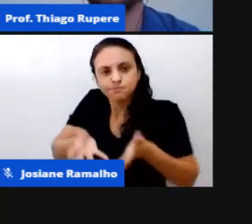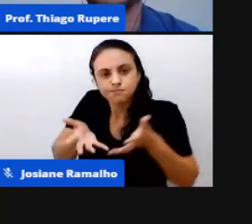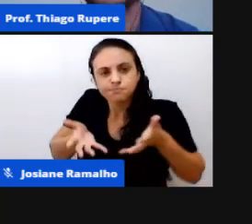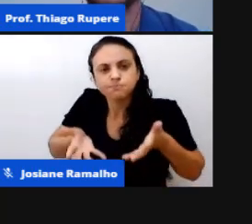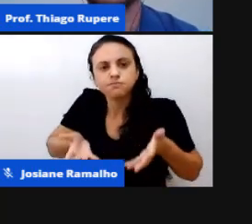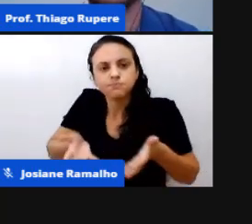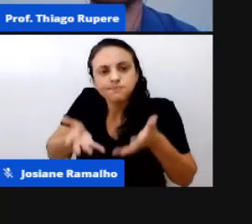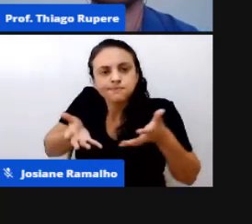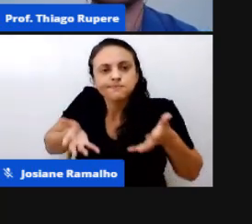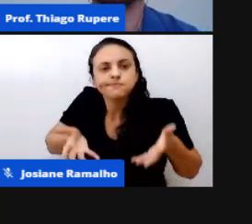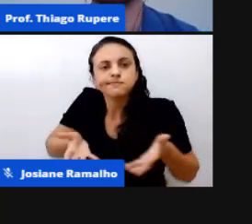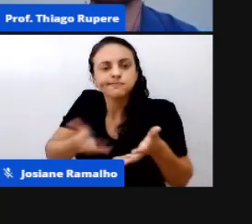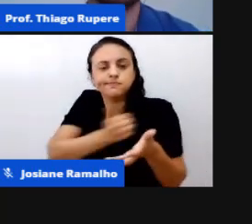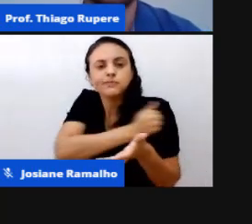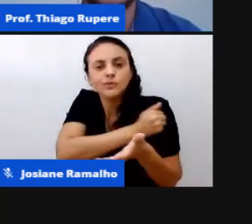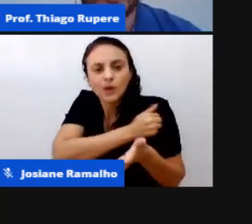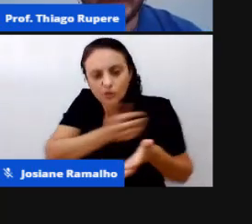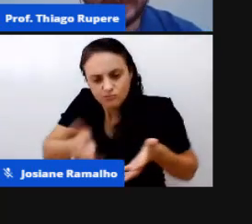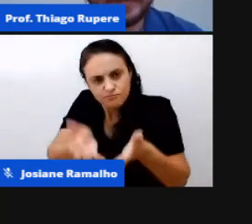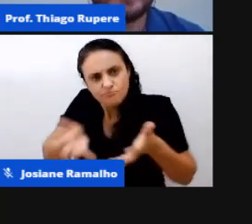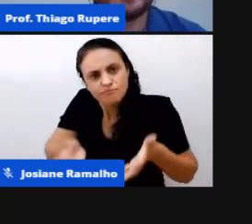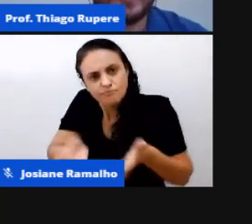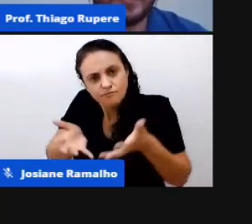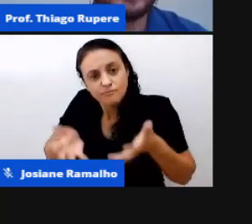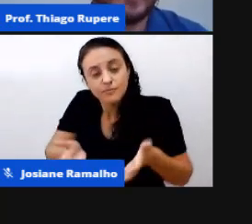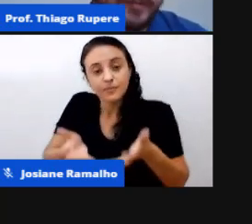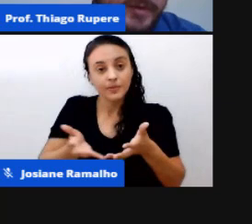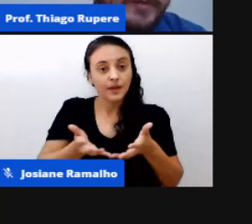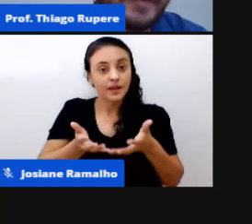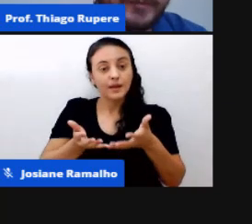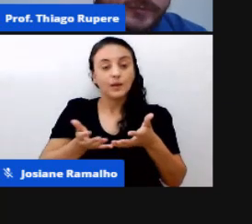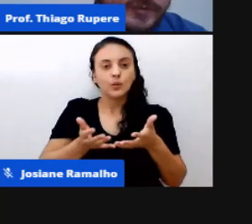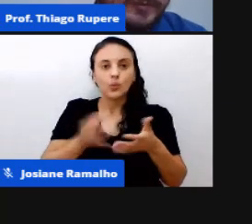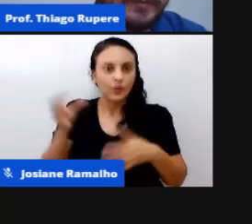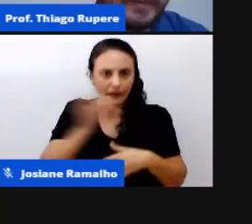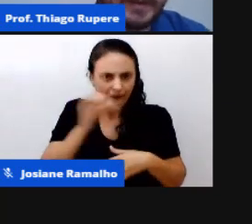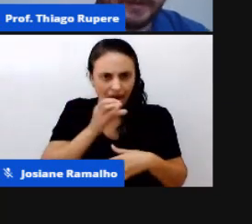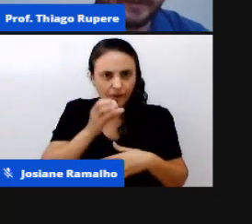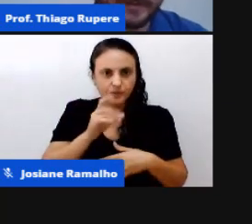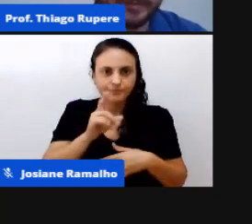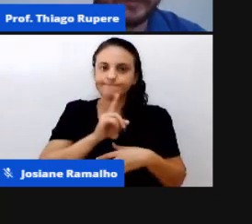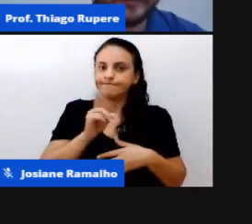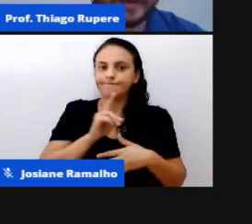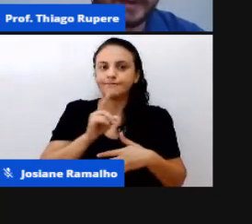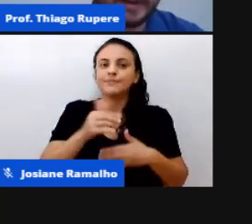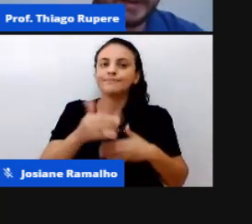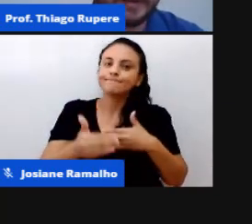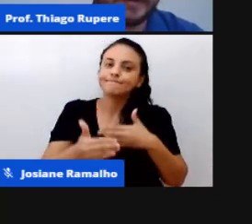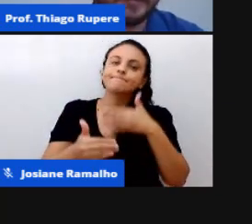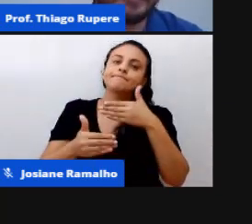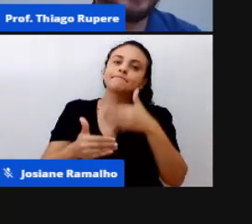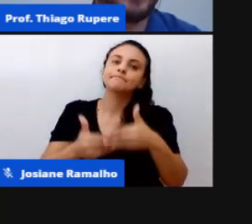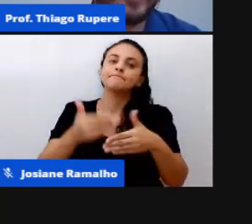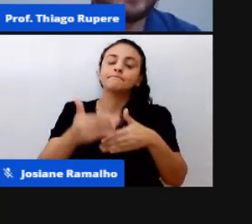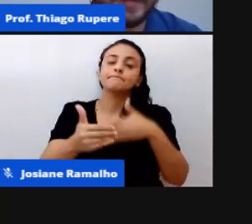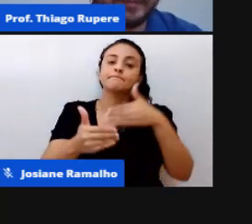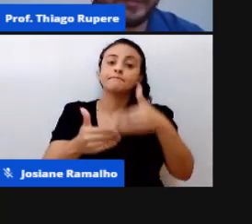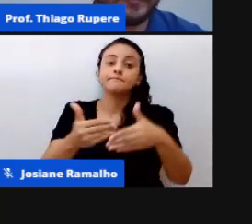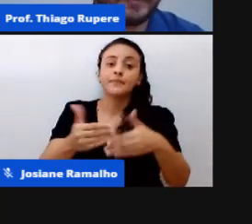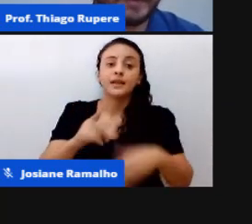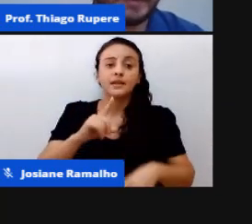lógico que não é de um dia para o outro que a gente desenvolve isso aí. Né? Nós temos tido exemplos,